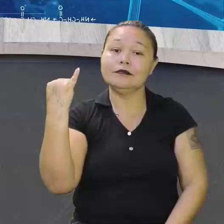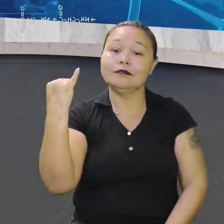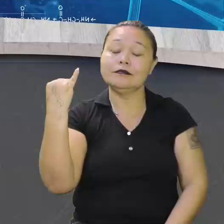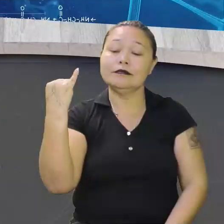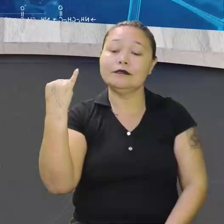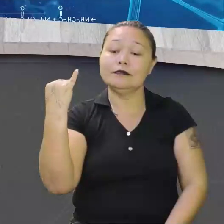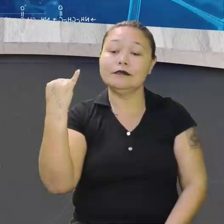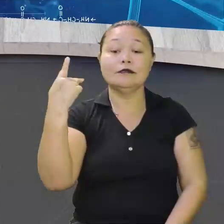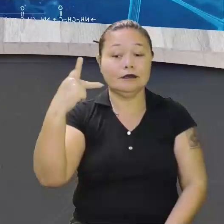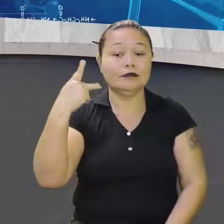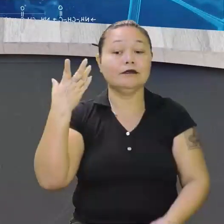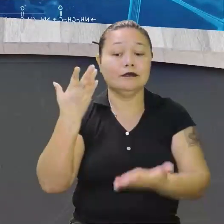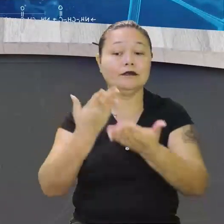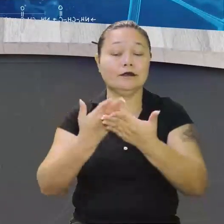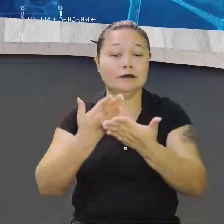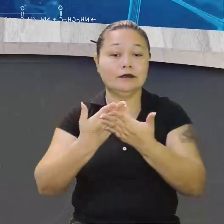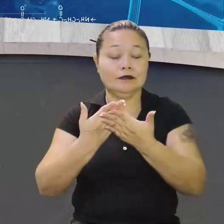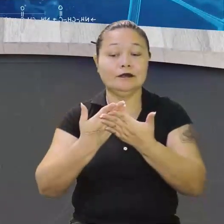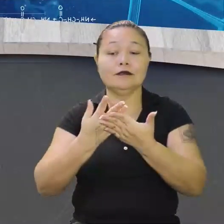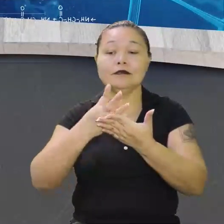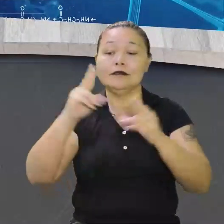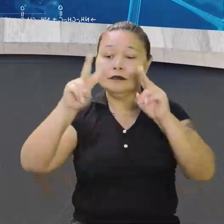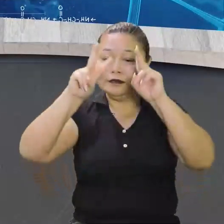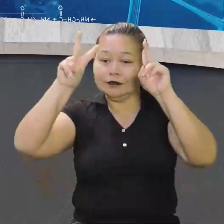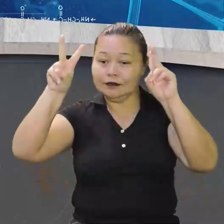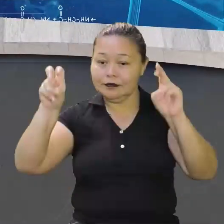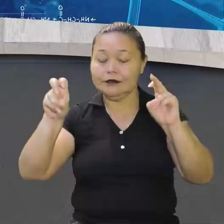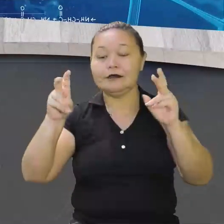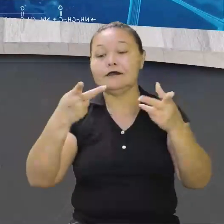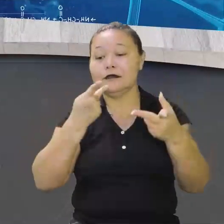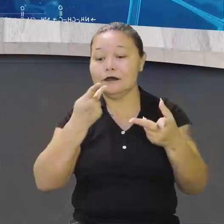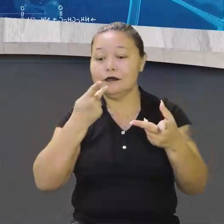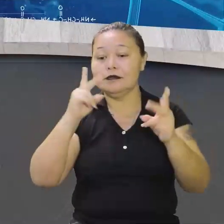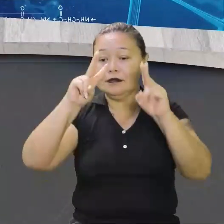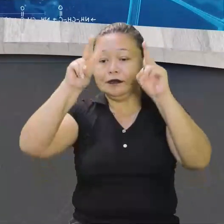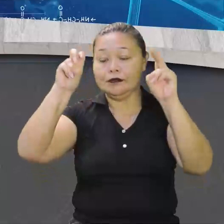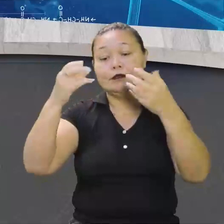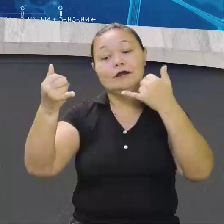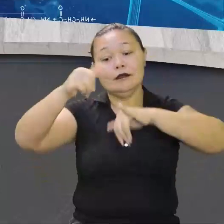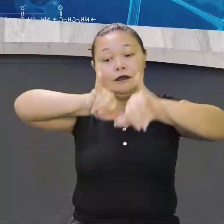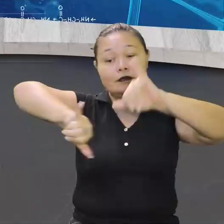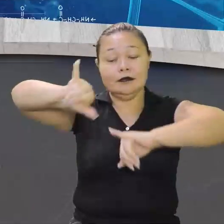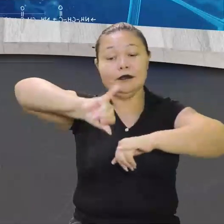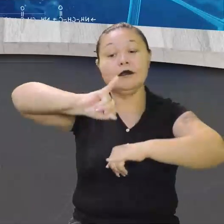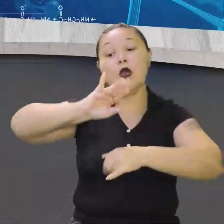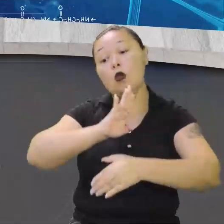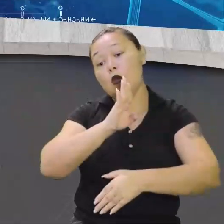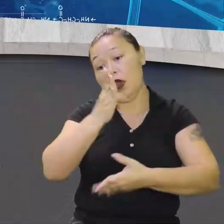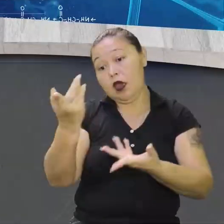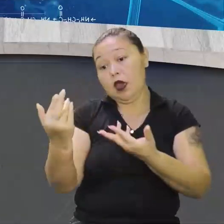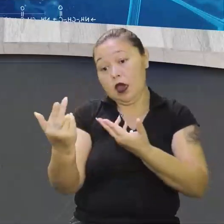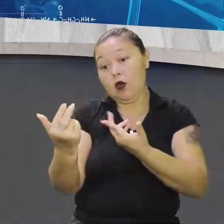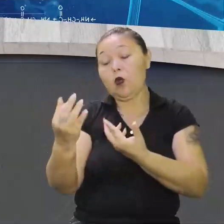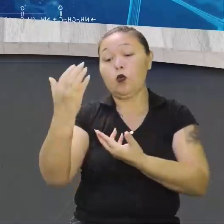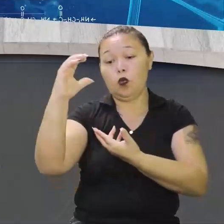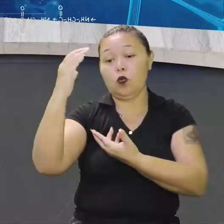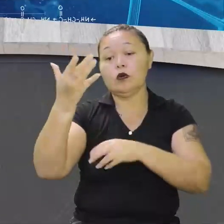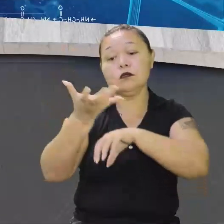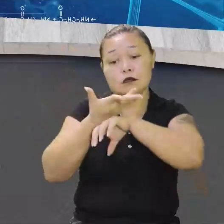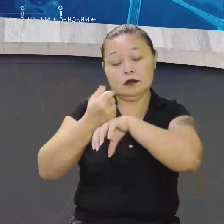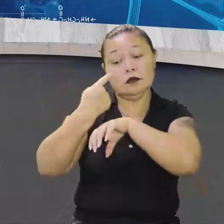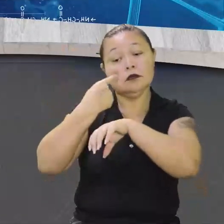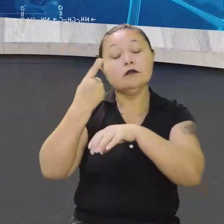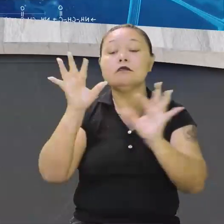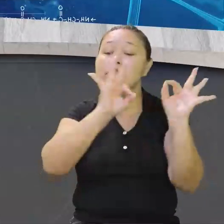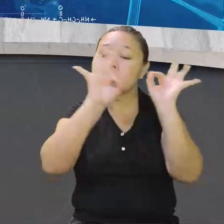nesta aula, nós temos abordado sobre a química como ciência, a química disciplina. Então assista o